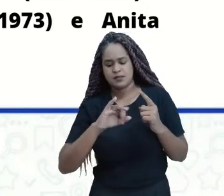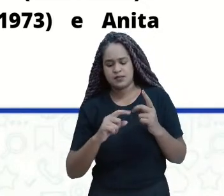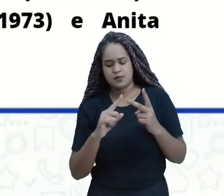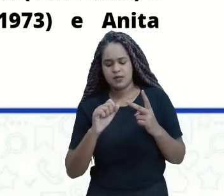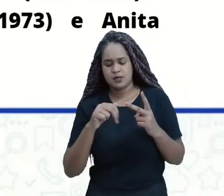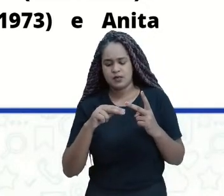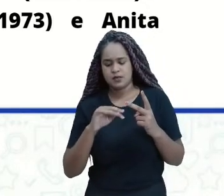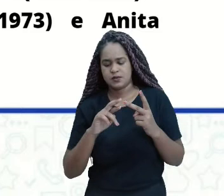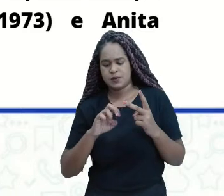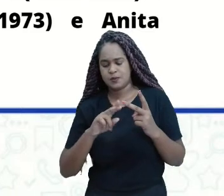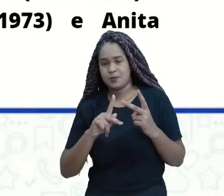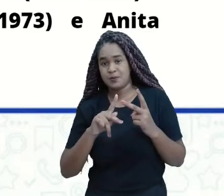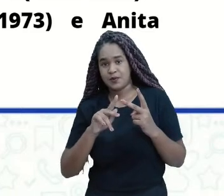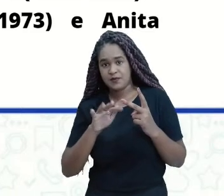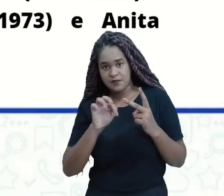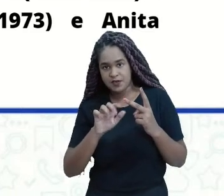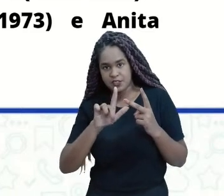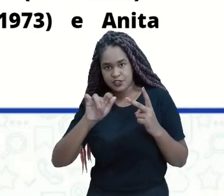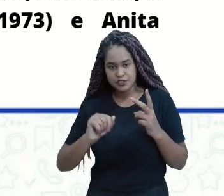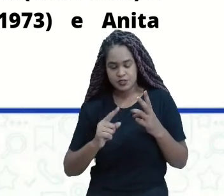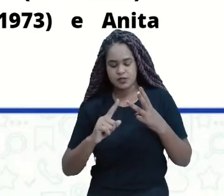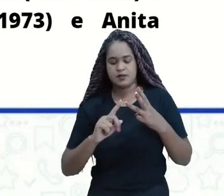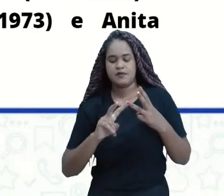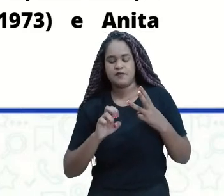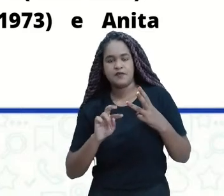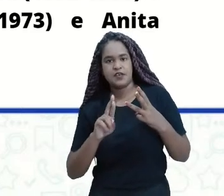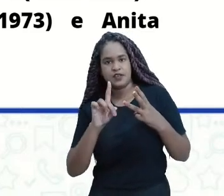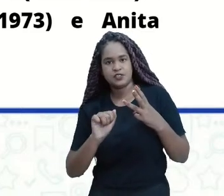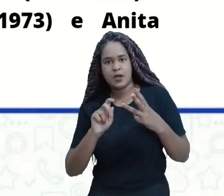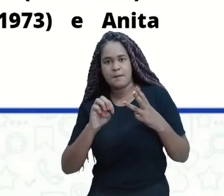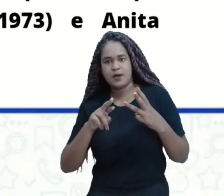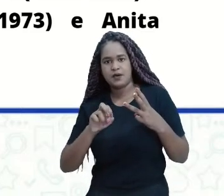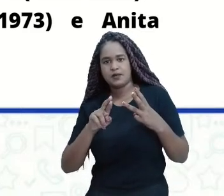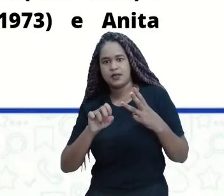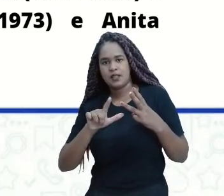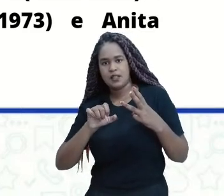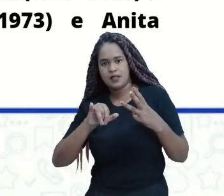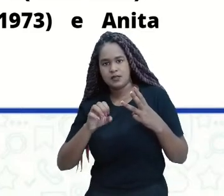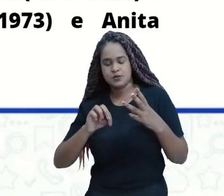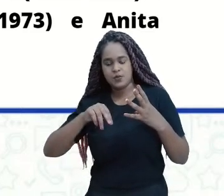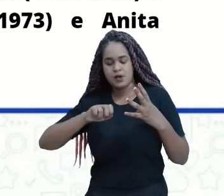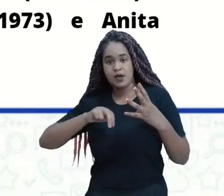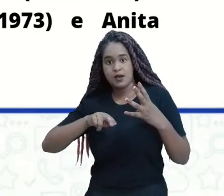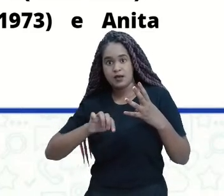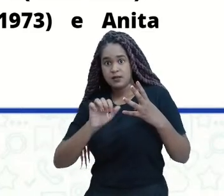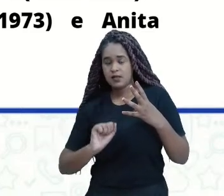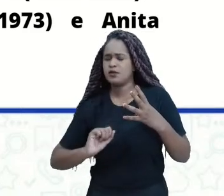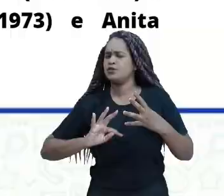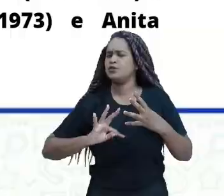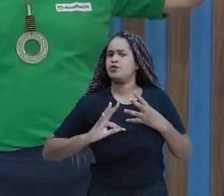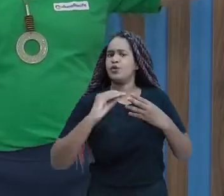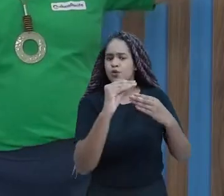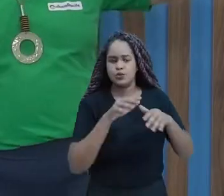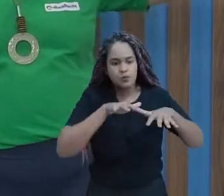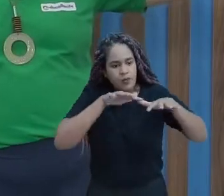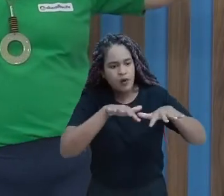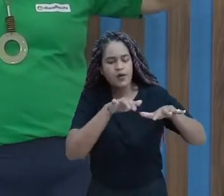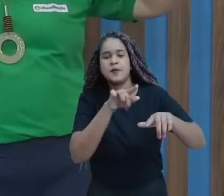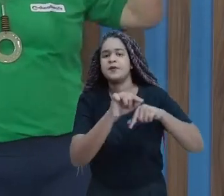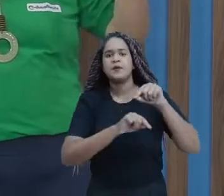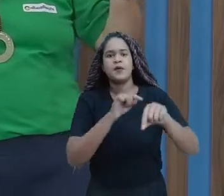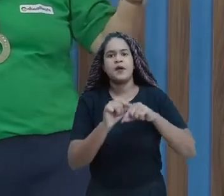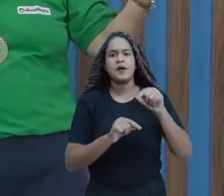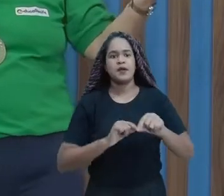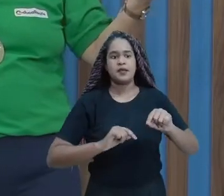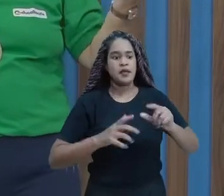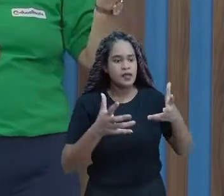o verde-amarelismo e o ANTA. Esses movimentos, eles eram bem nacionalistas, né? Tinha aquele ideal de voltar para as raízes,